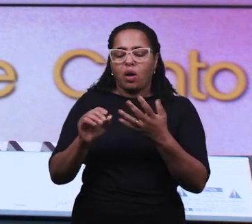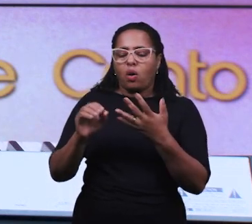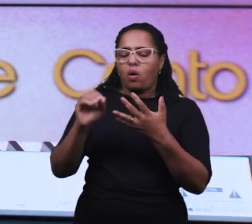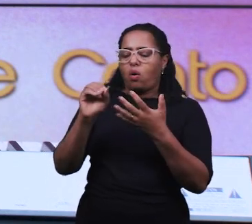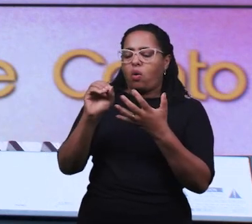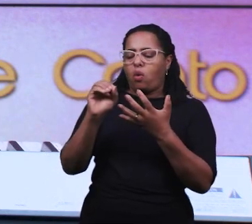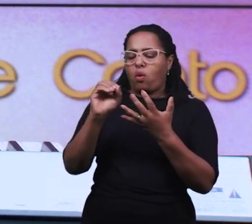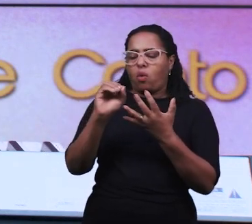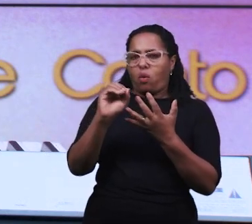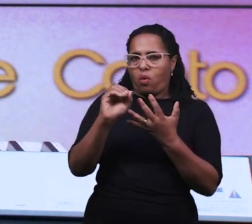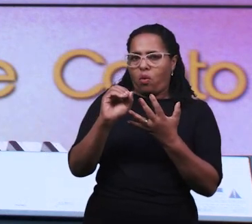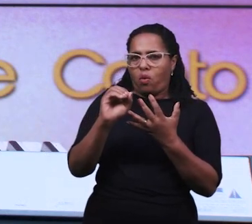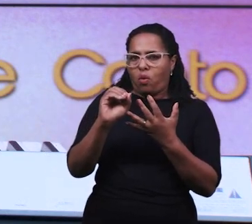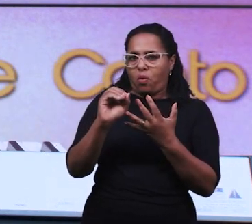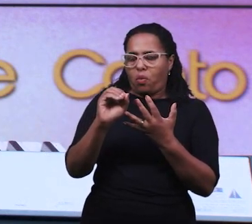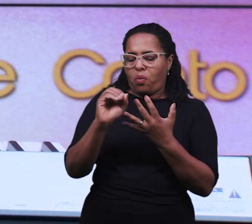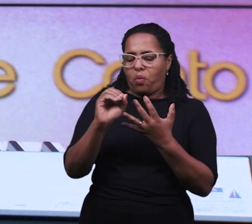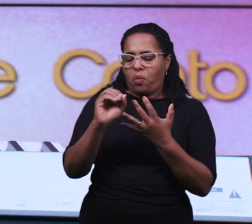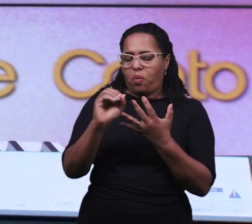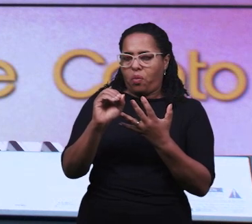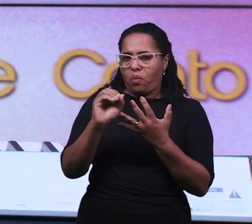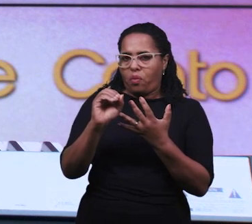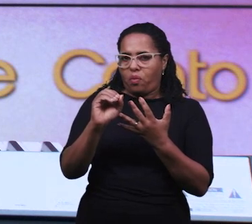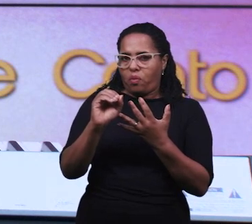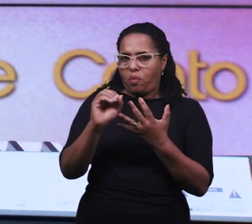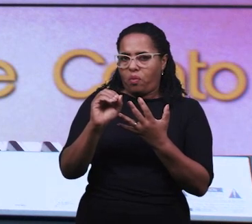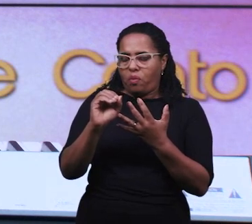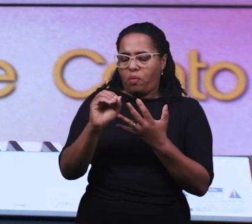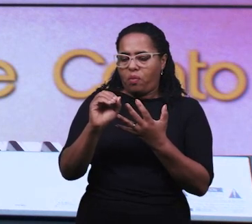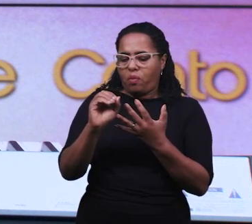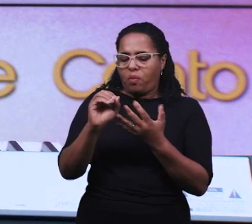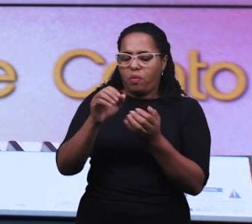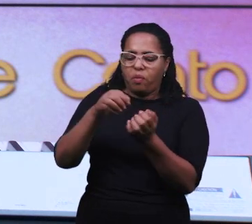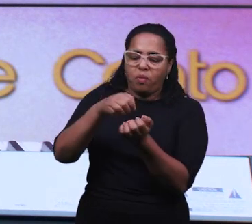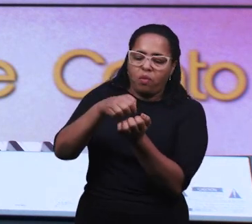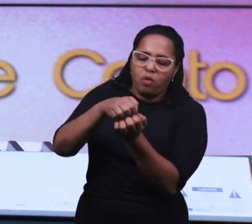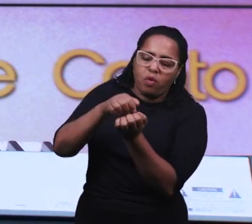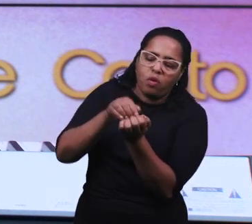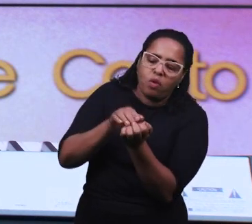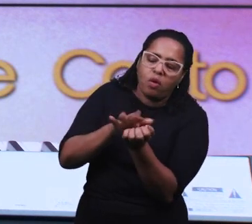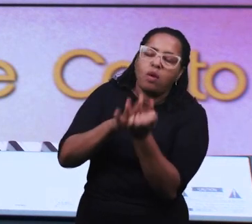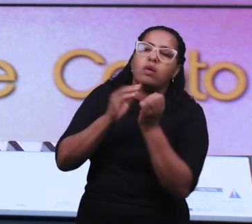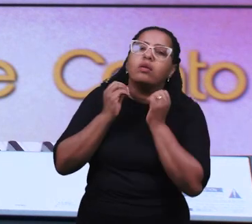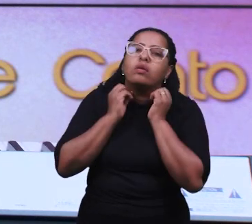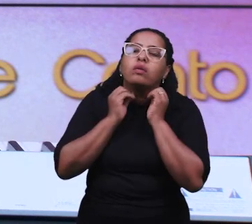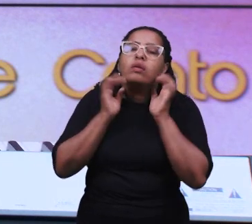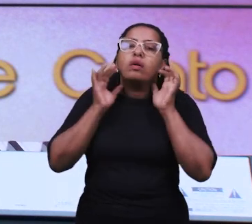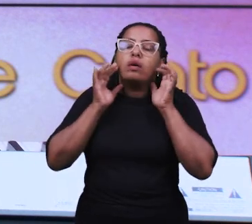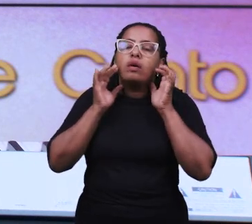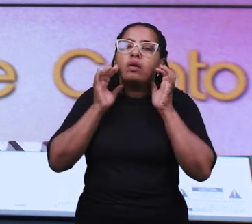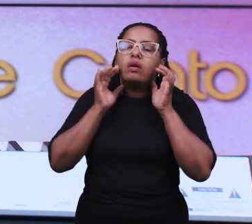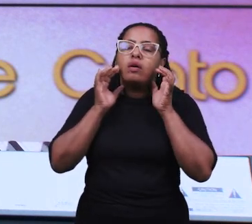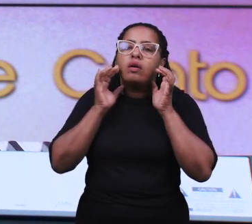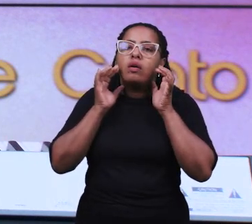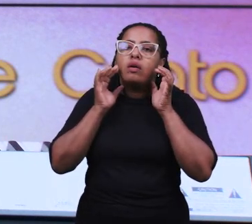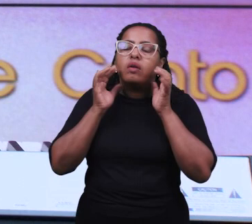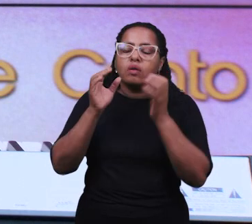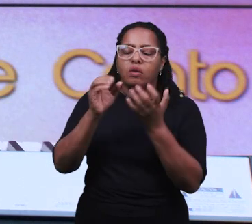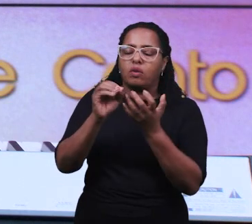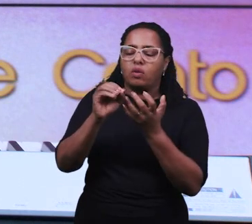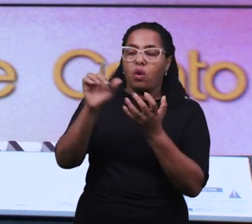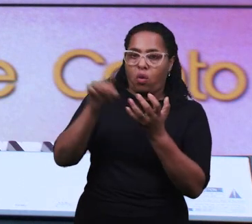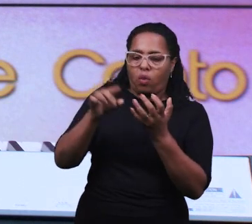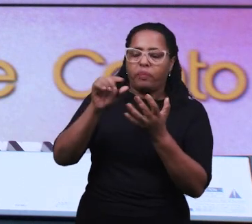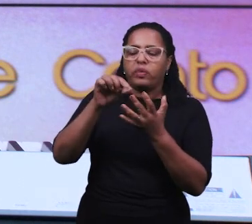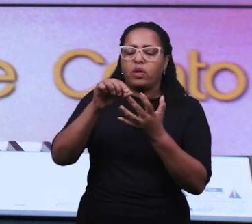com O. Esse posicionamento expande a parte orofaríngea. E a vogal O já trabalha com